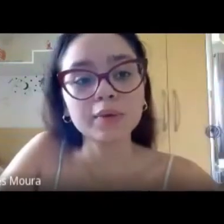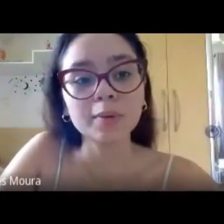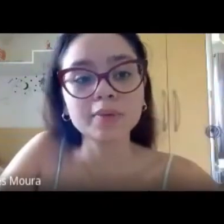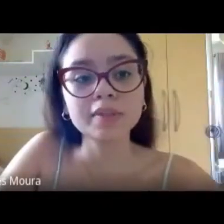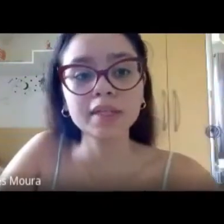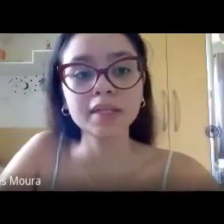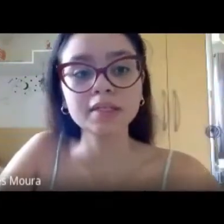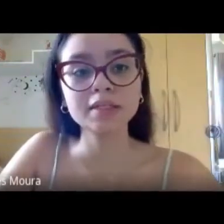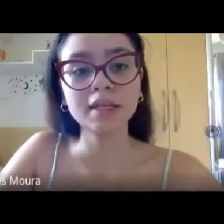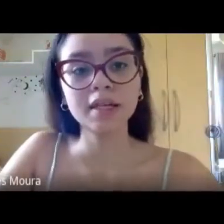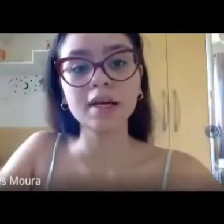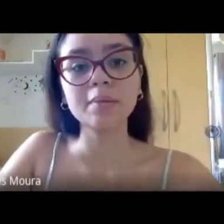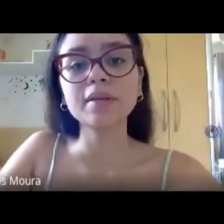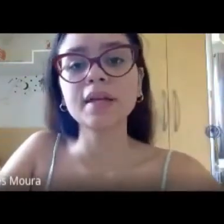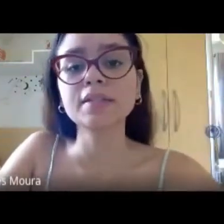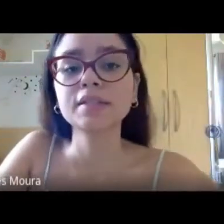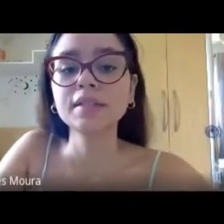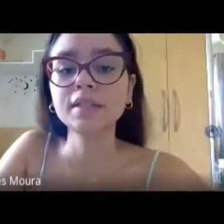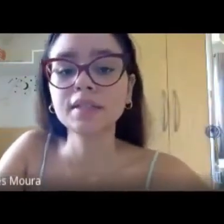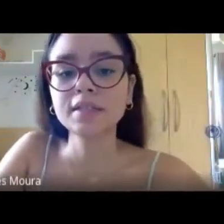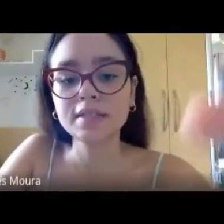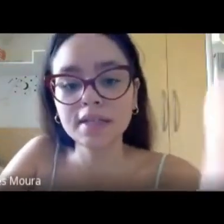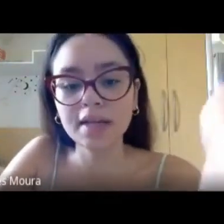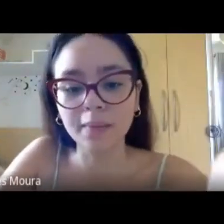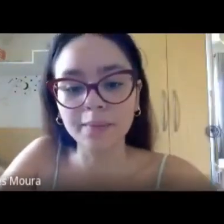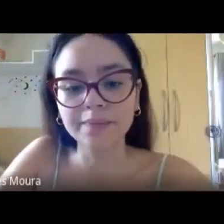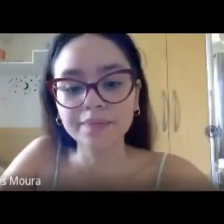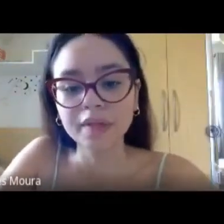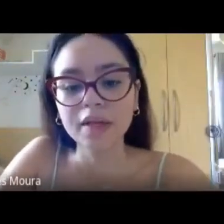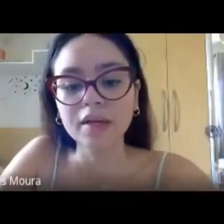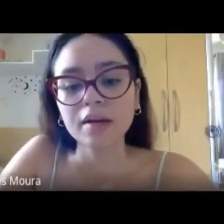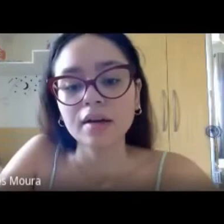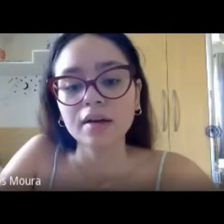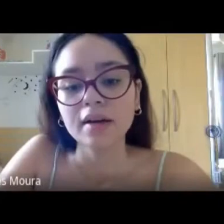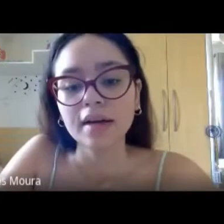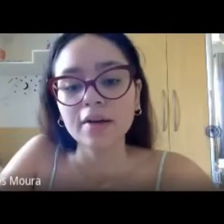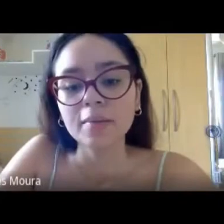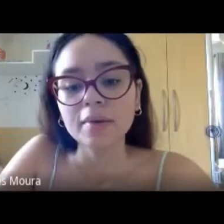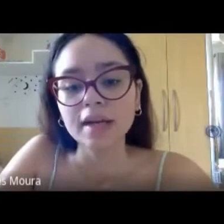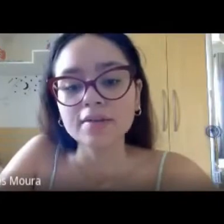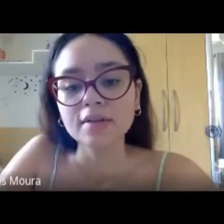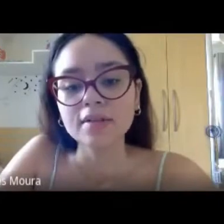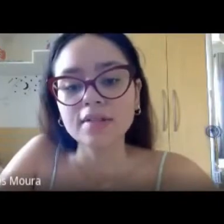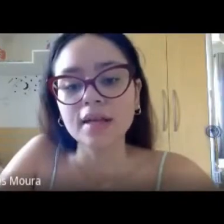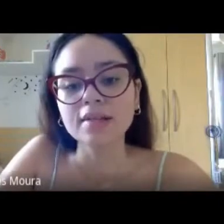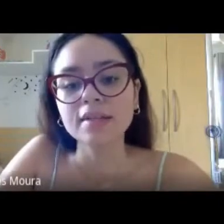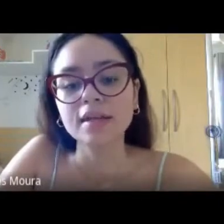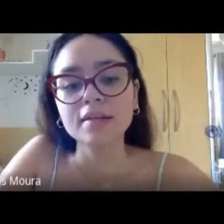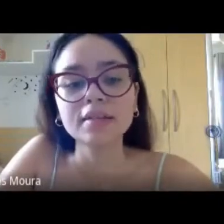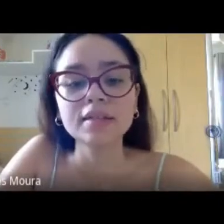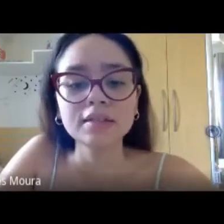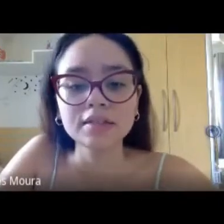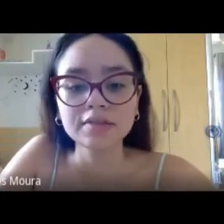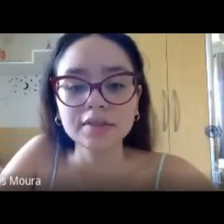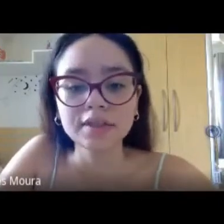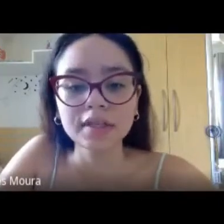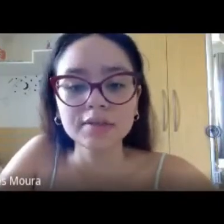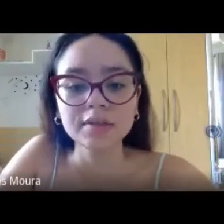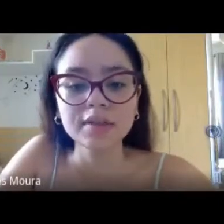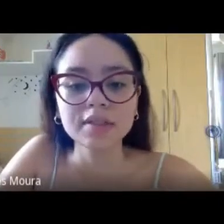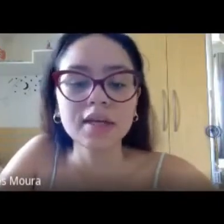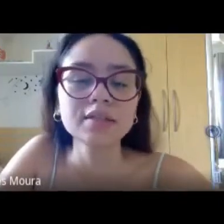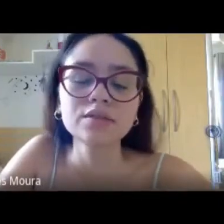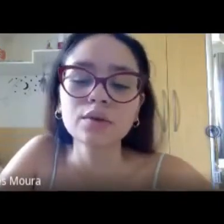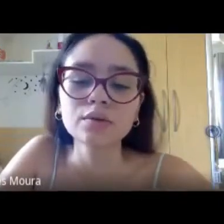O tópico seguinte seria a abordagem clínica inicial. É recomendado solicitar as seguintes